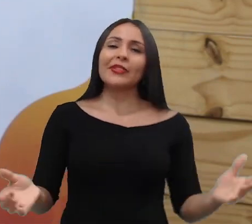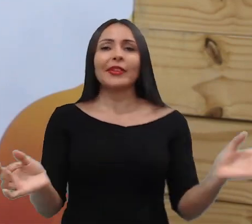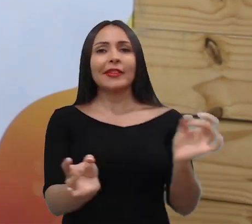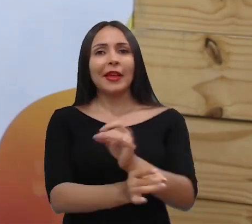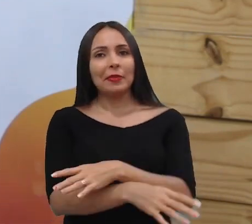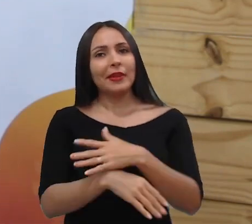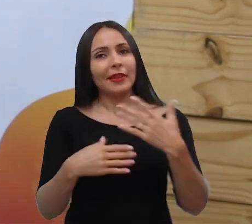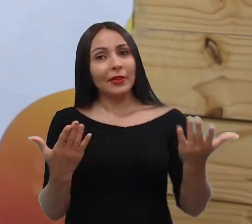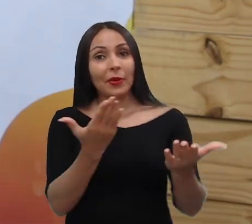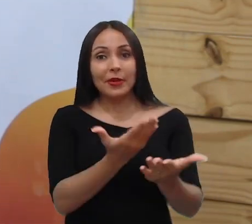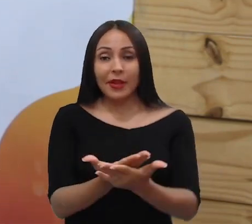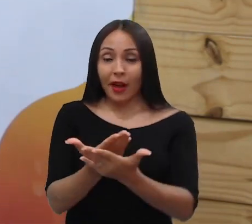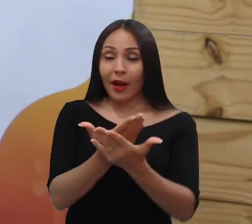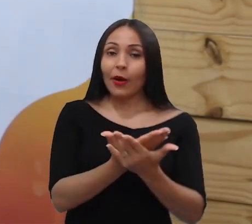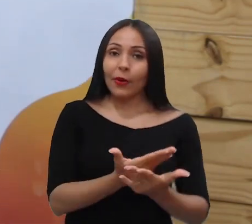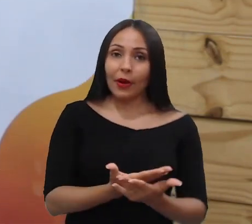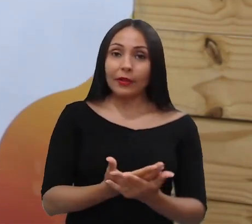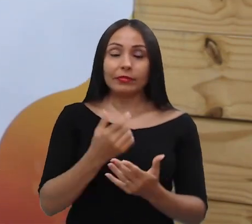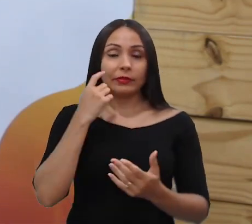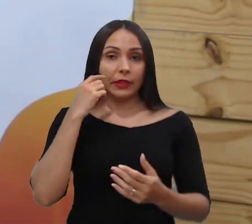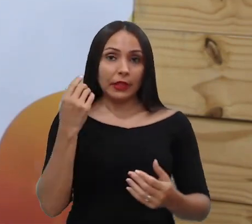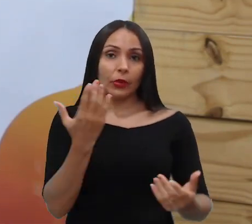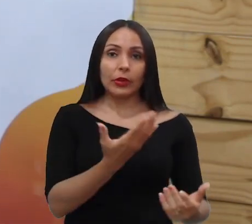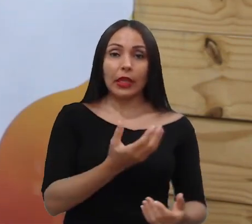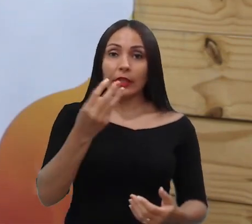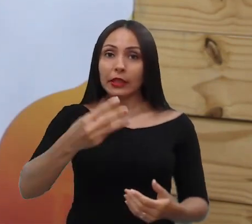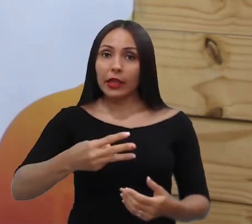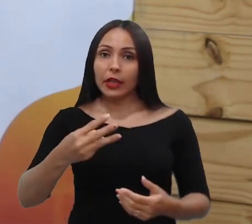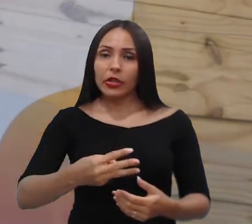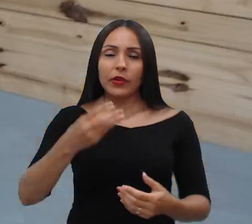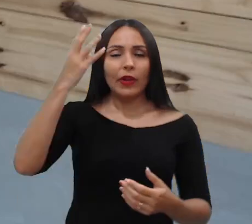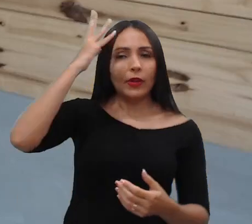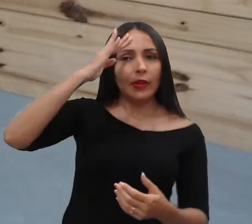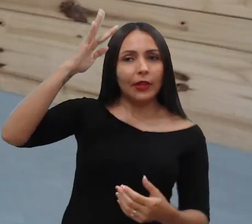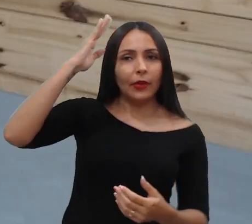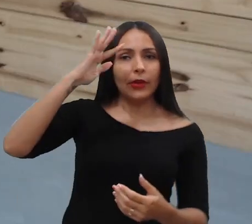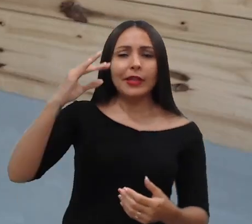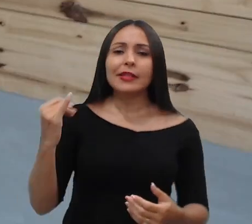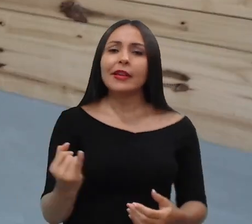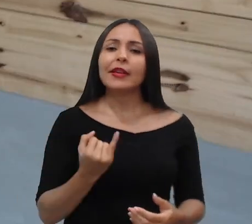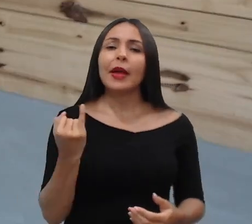termina, né, a nossa unidade 3, que fala sobre essas teorias e a